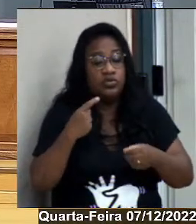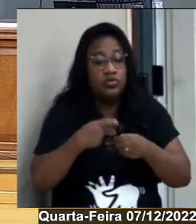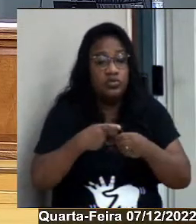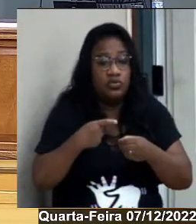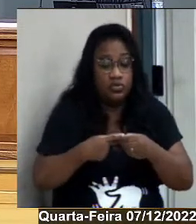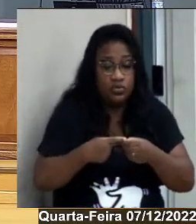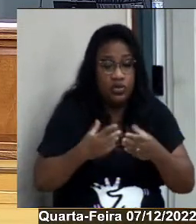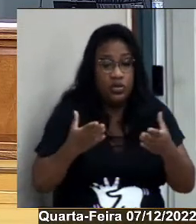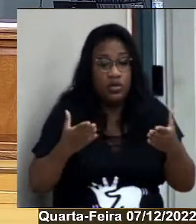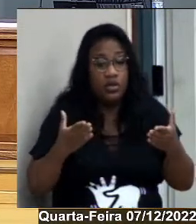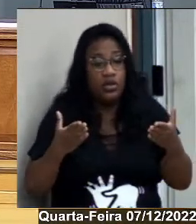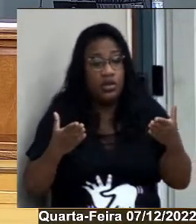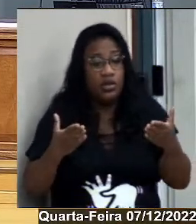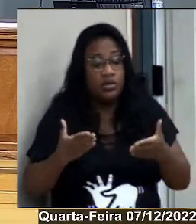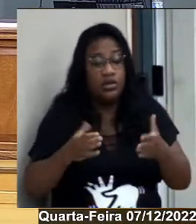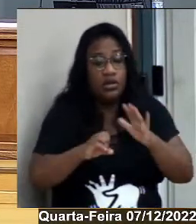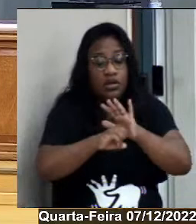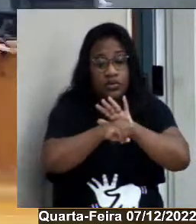A indicação